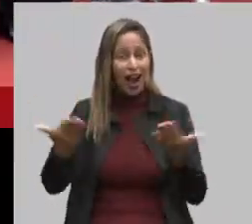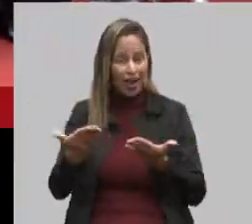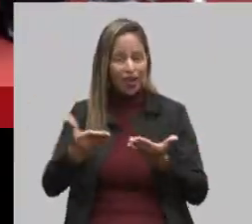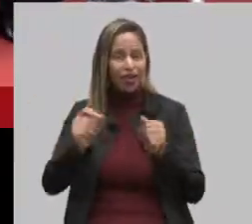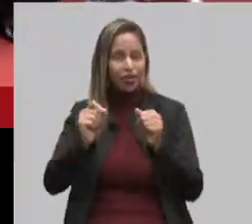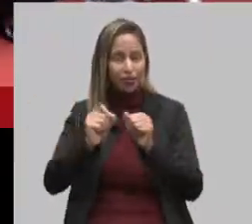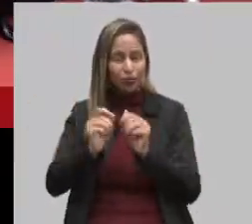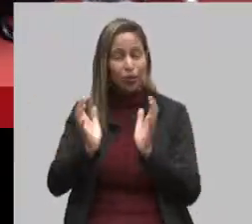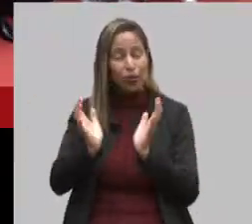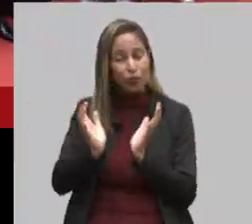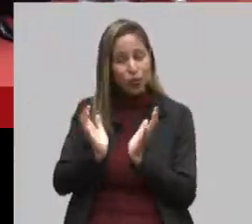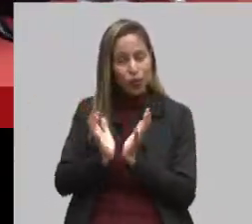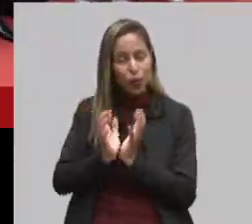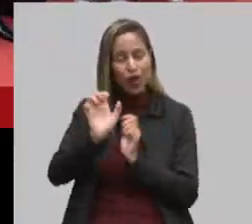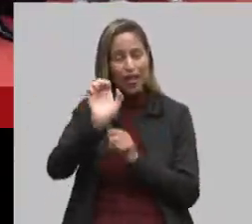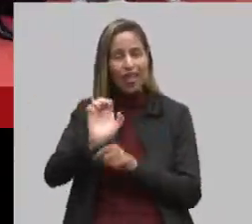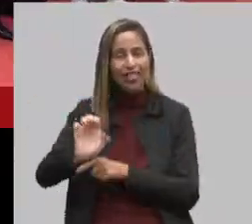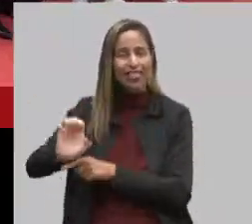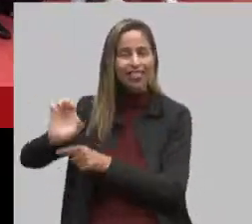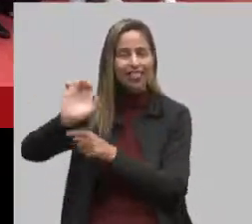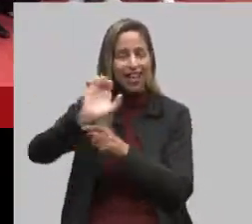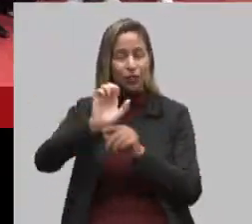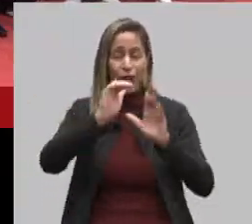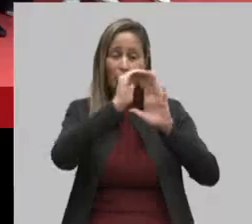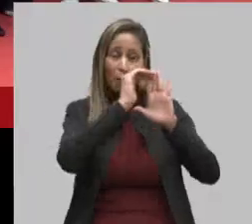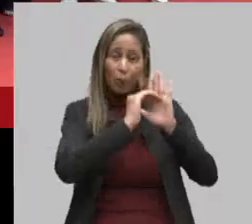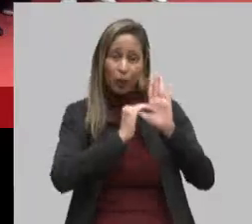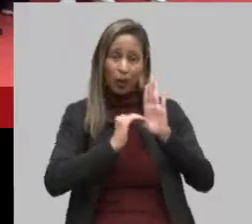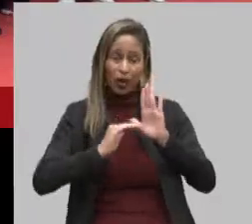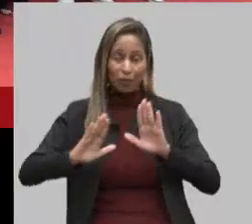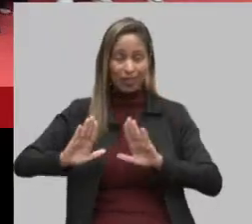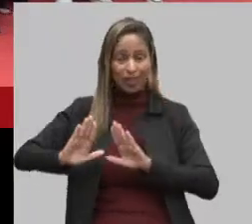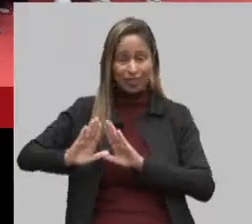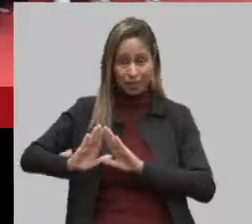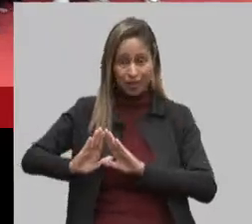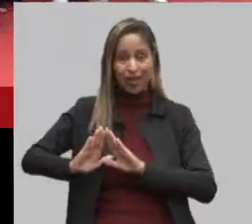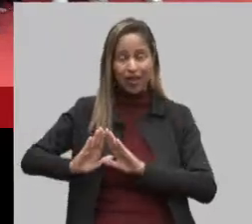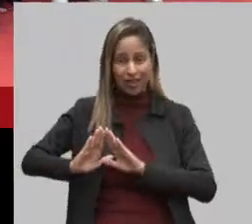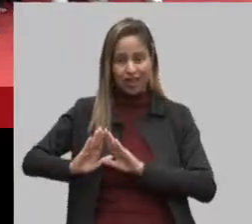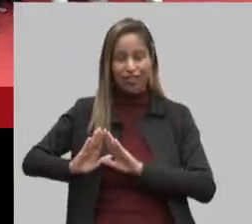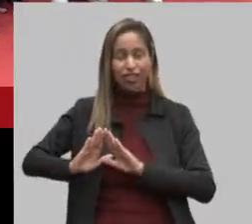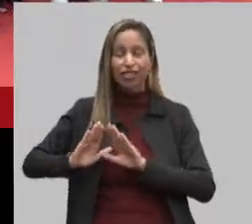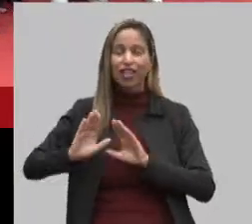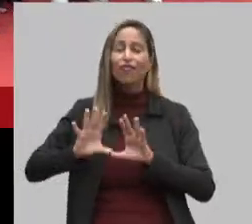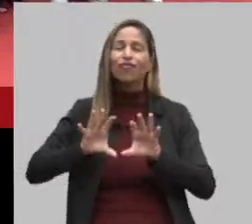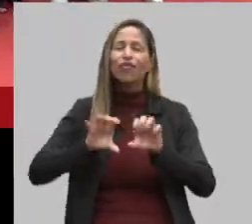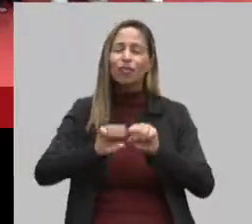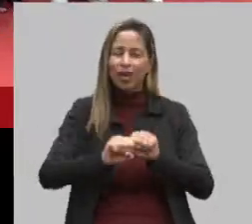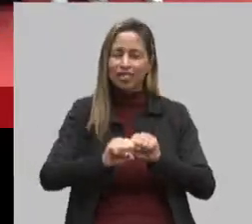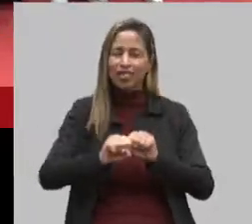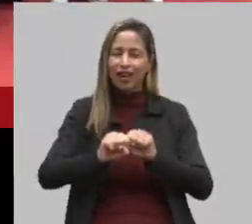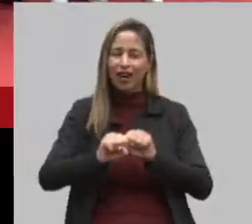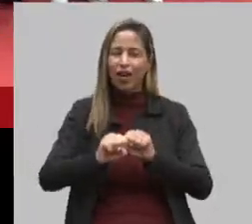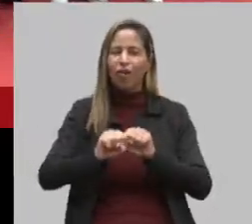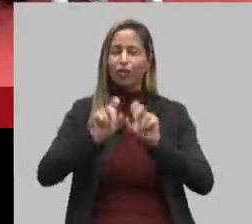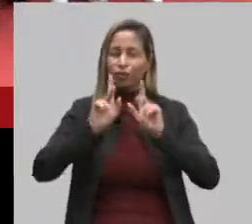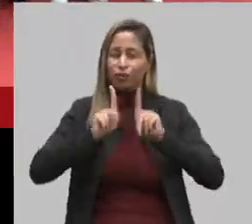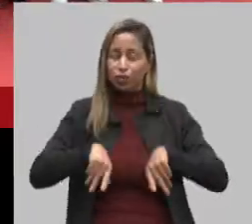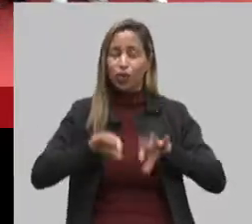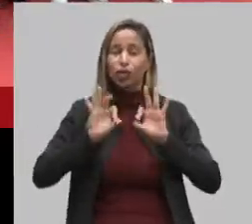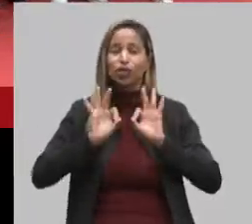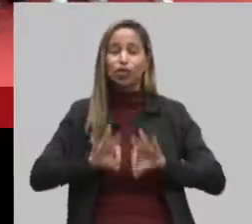da Etapa Estadual desse programa da Assembleia Legislativa de Formação cidadã de jovens